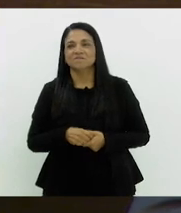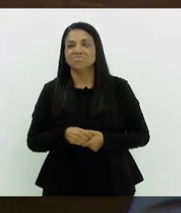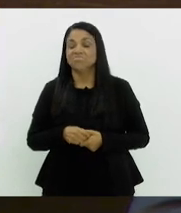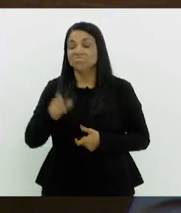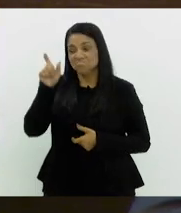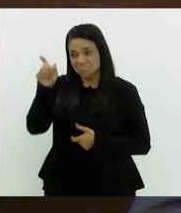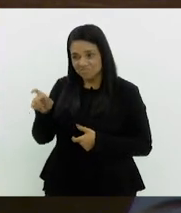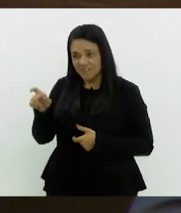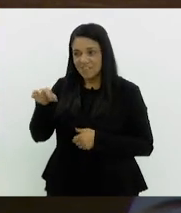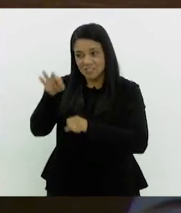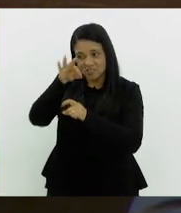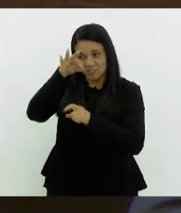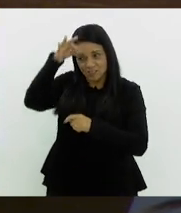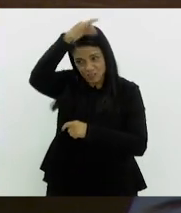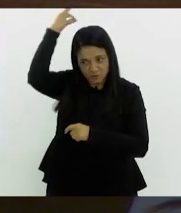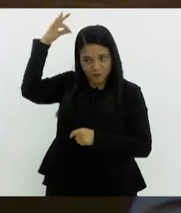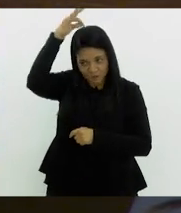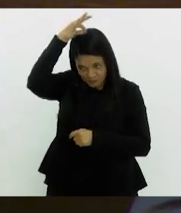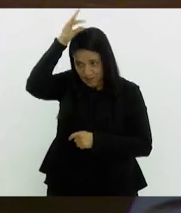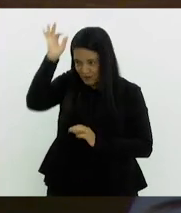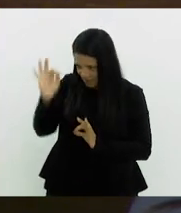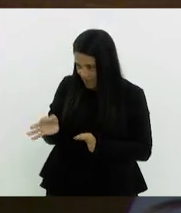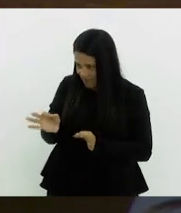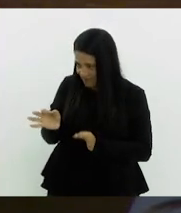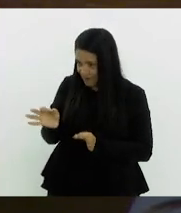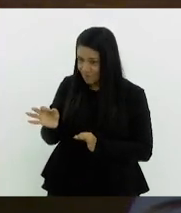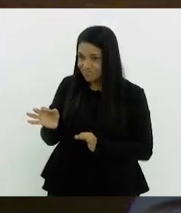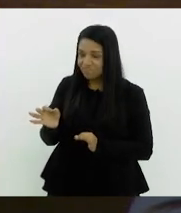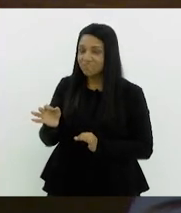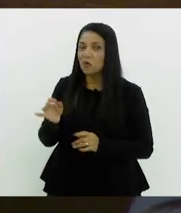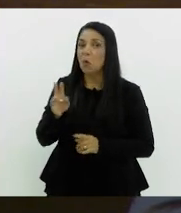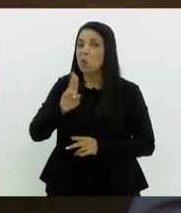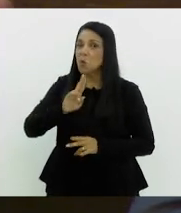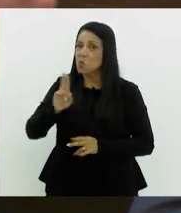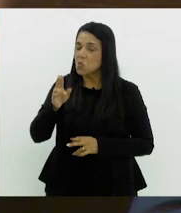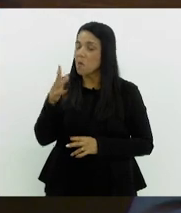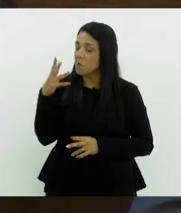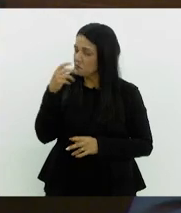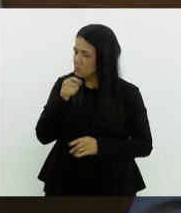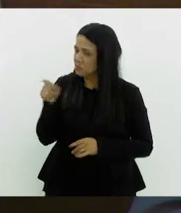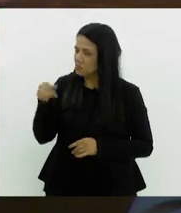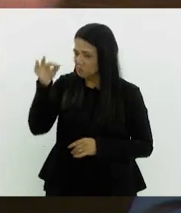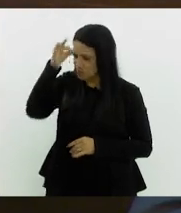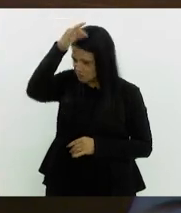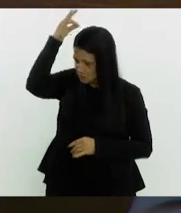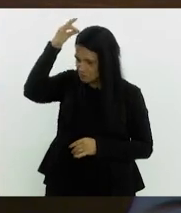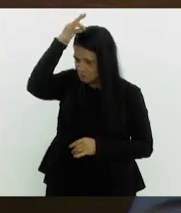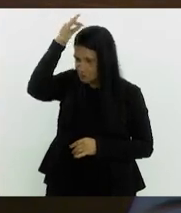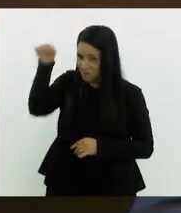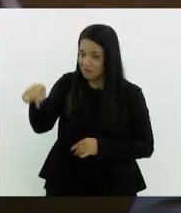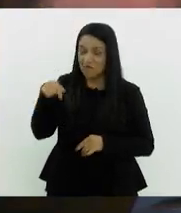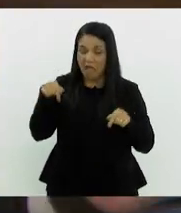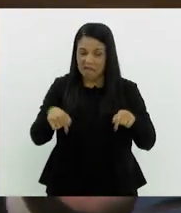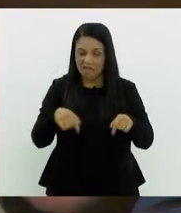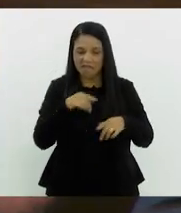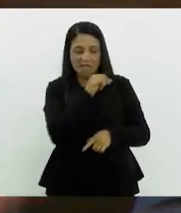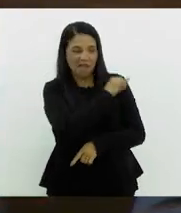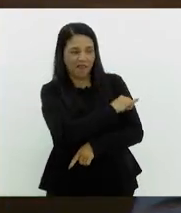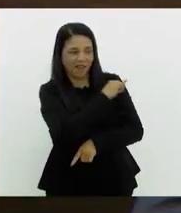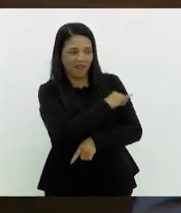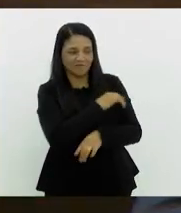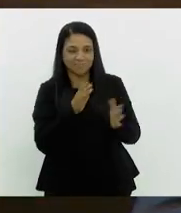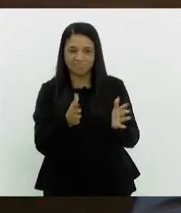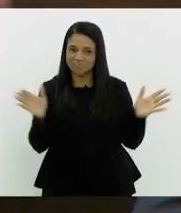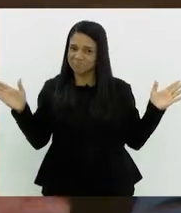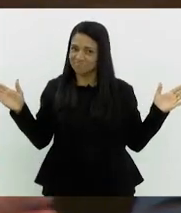Espírito Santo. Hã? O nome é bonito, mas o Rio de Janeiro é onde o Cristo Redentor nos traz o Espírito